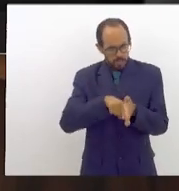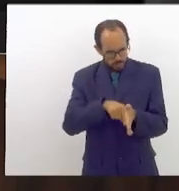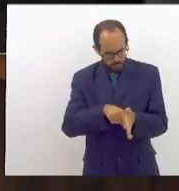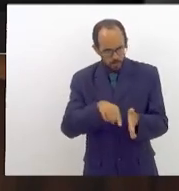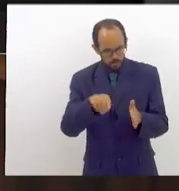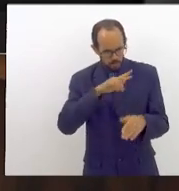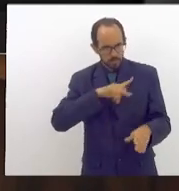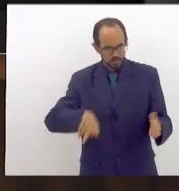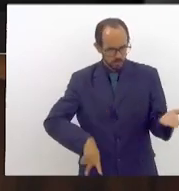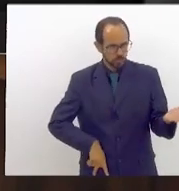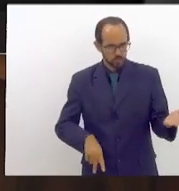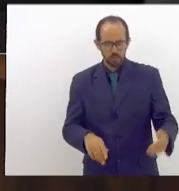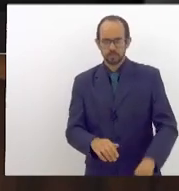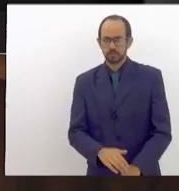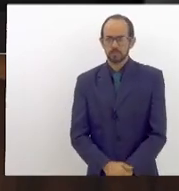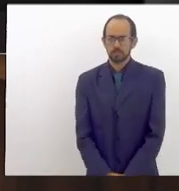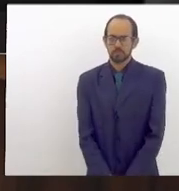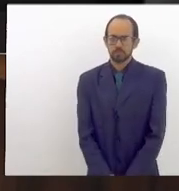verificação